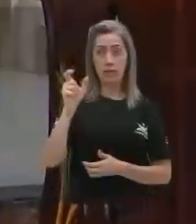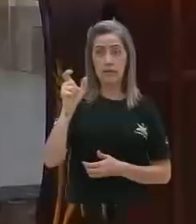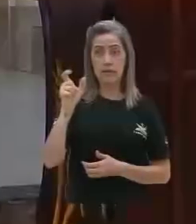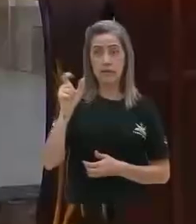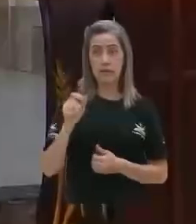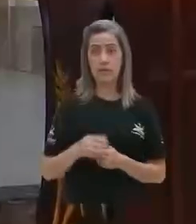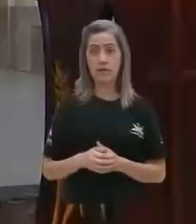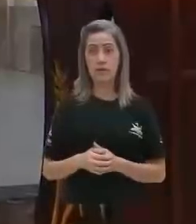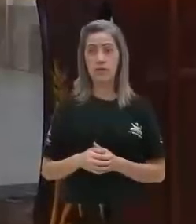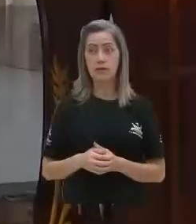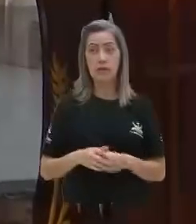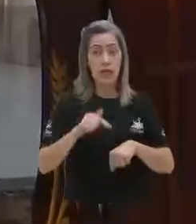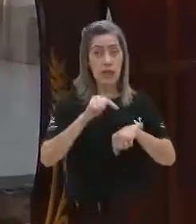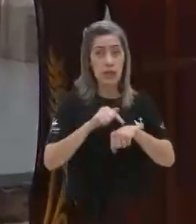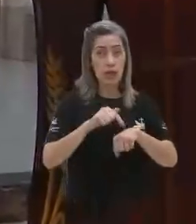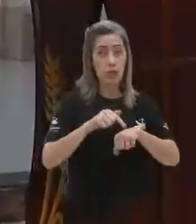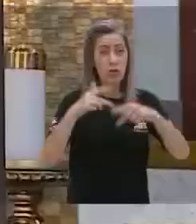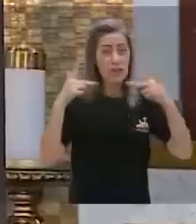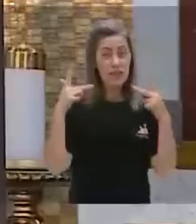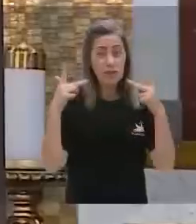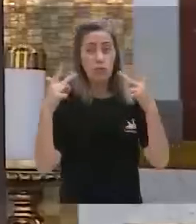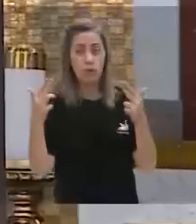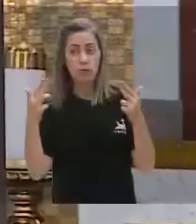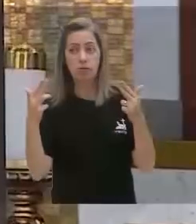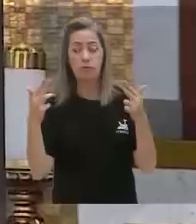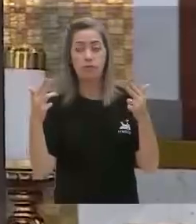na mesma hora.